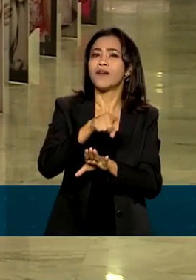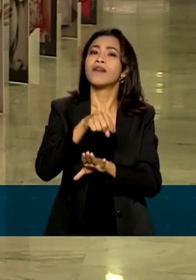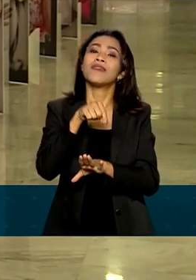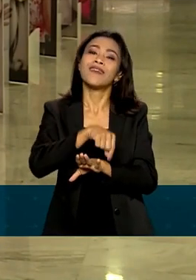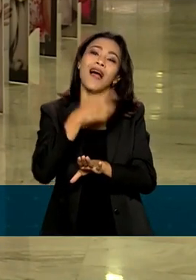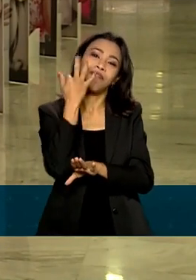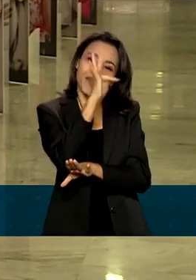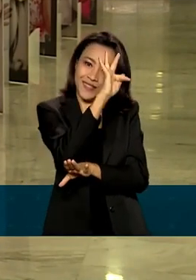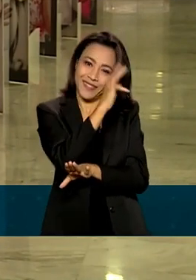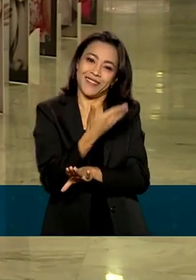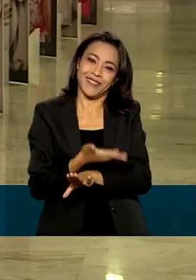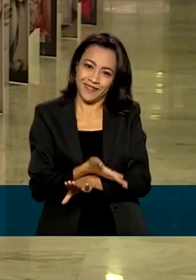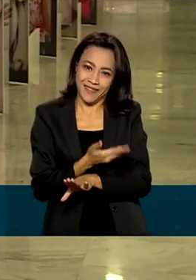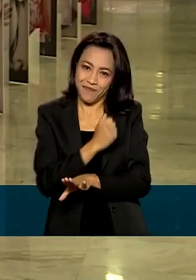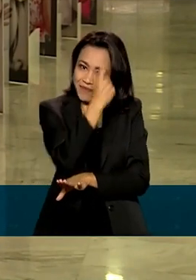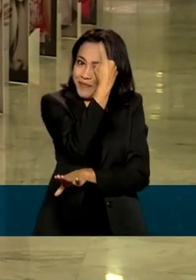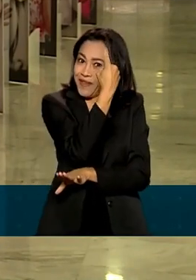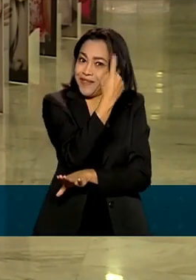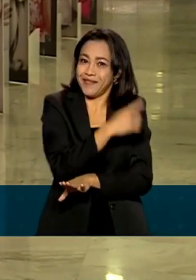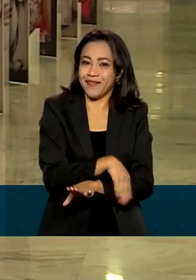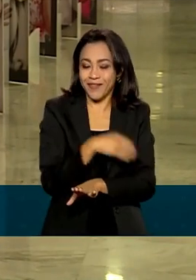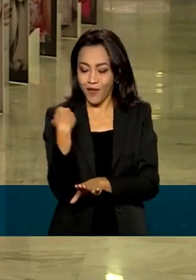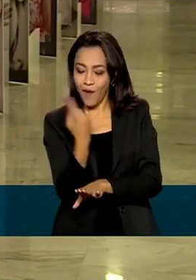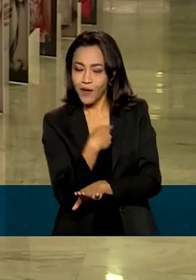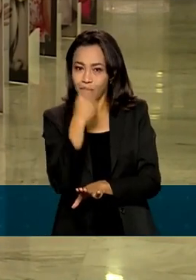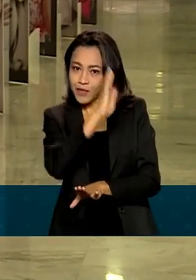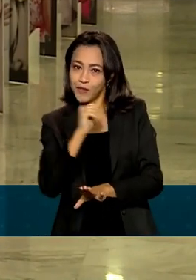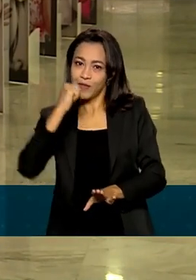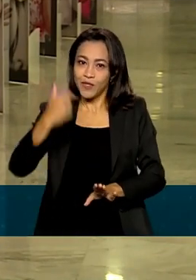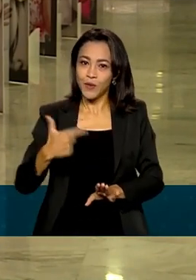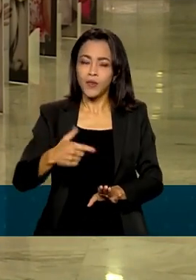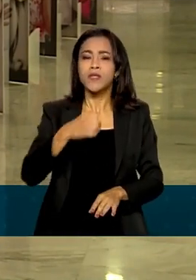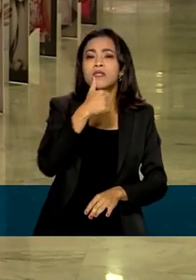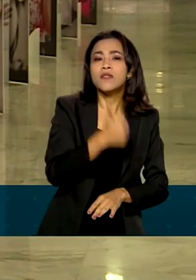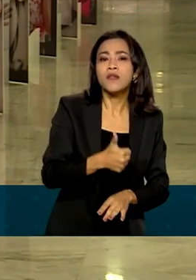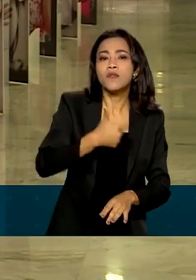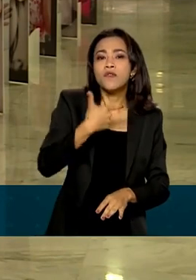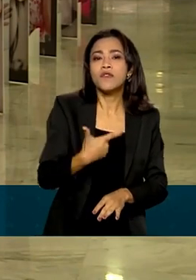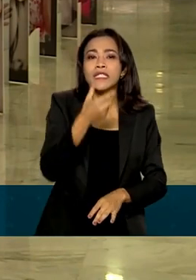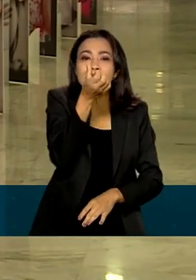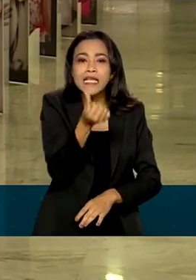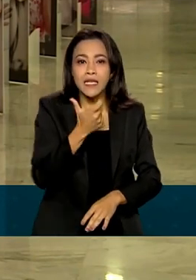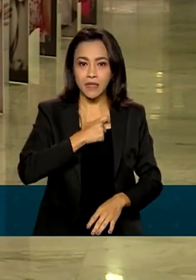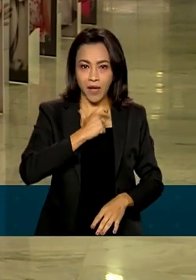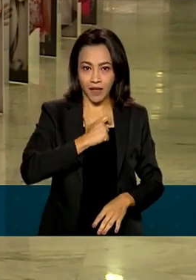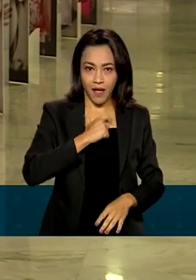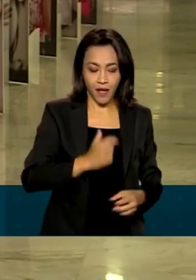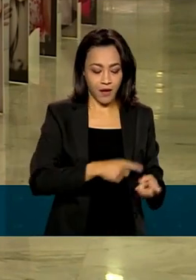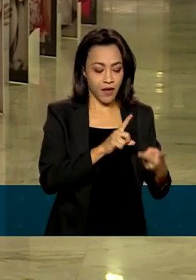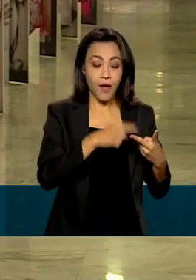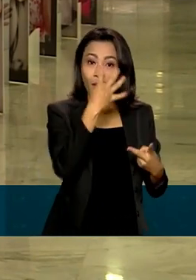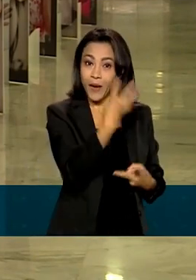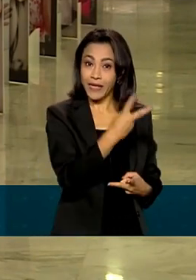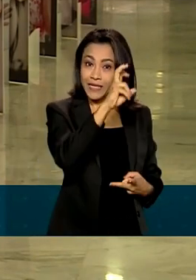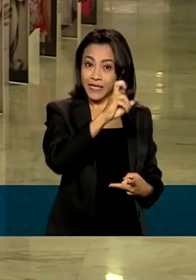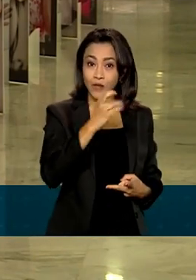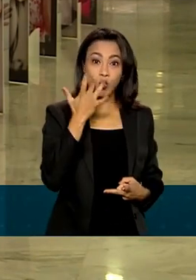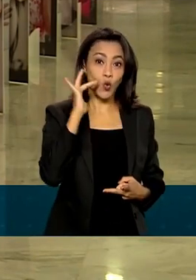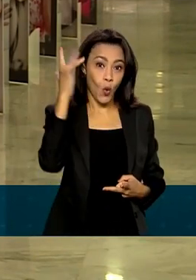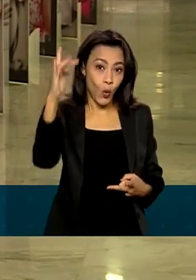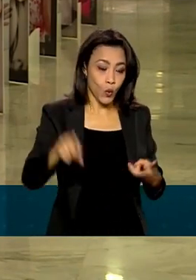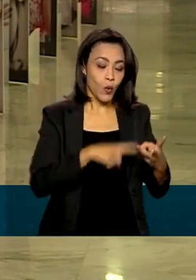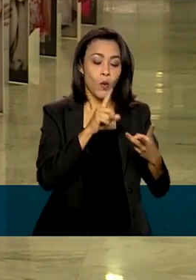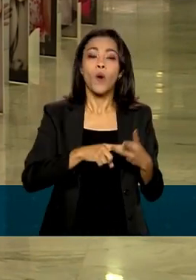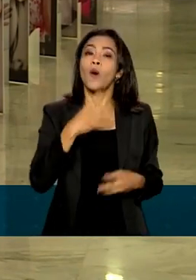anfitriã França. Nossos atletas conquistaram 126 medalhas, 45 de ouro, 45